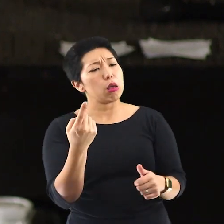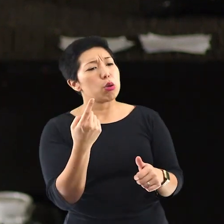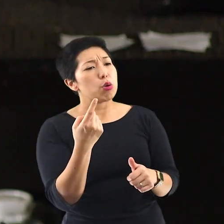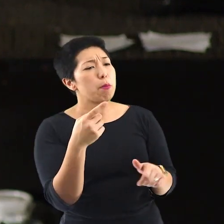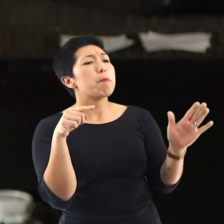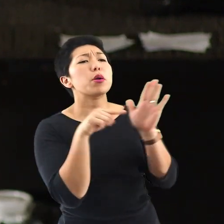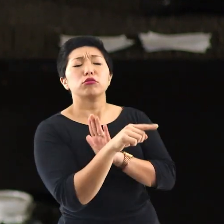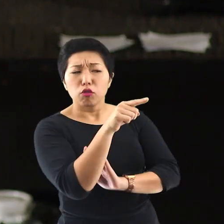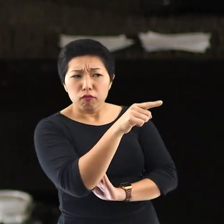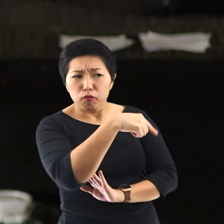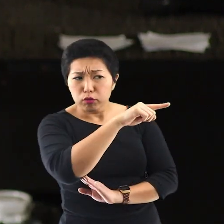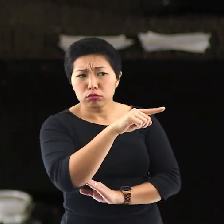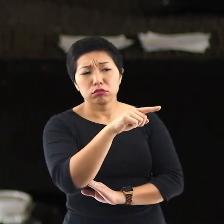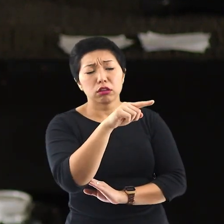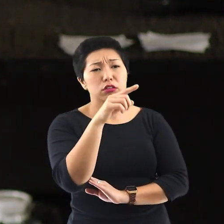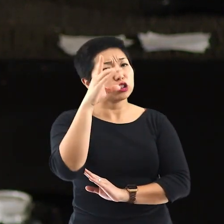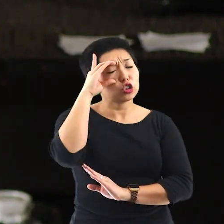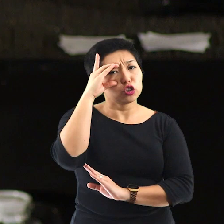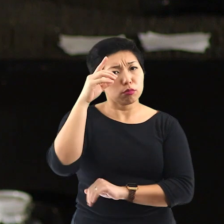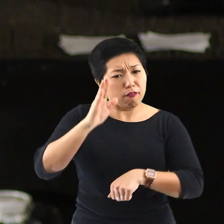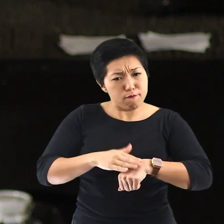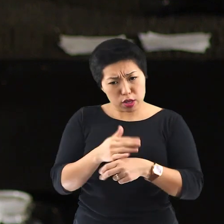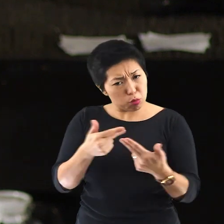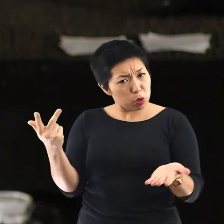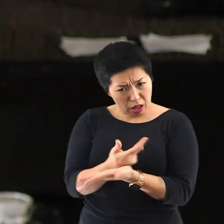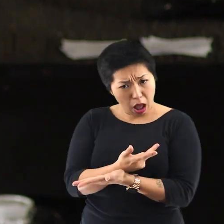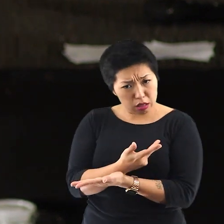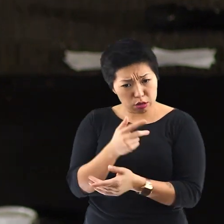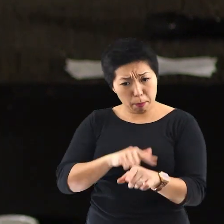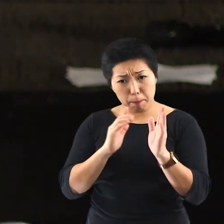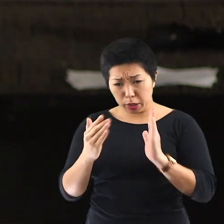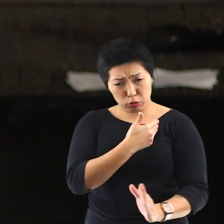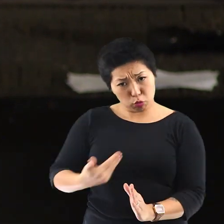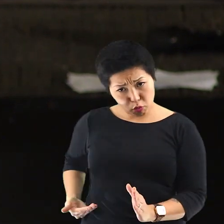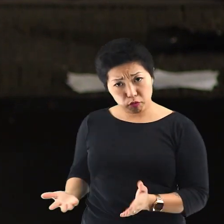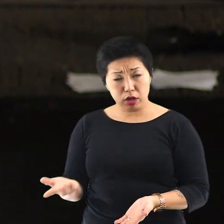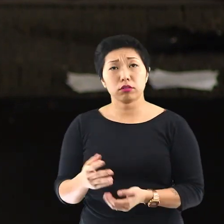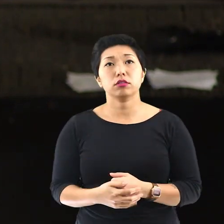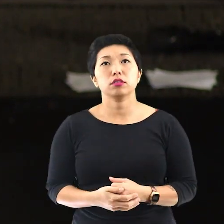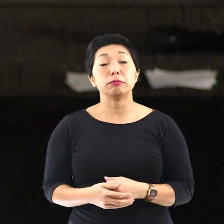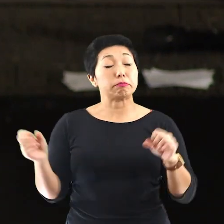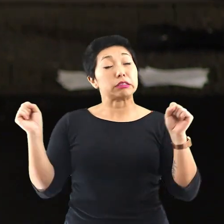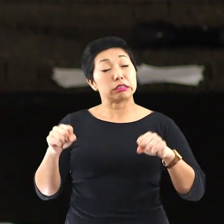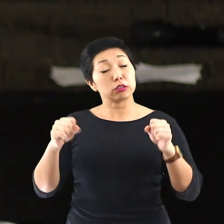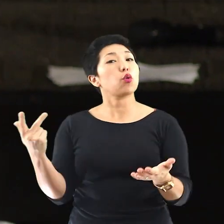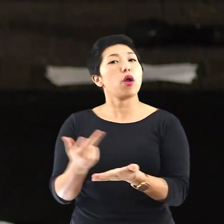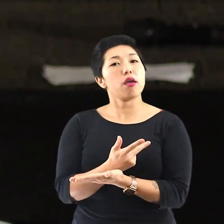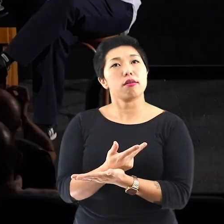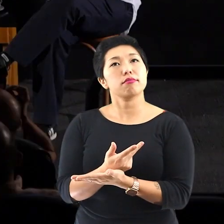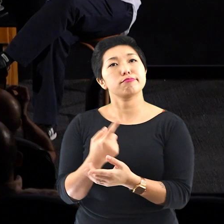ela: a senhora cometeu algum erro durante o seu governo? Sim. Pensei que, ao